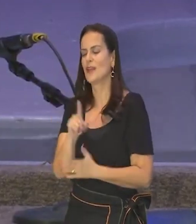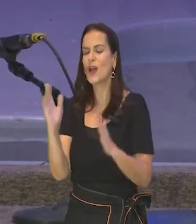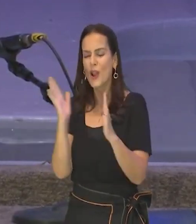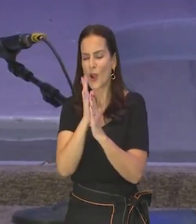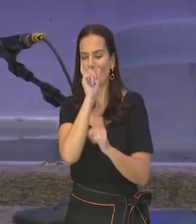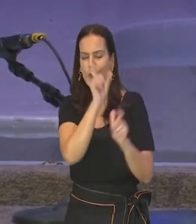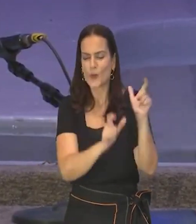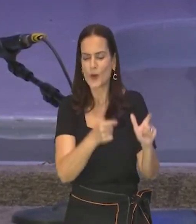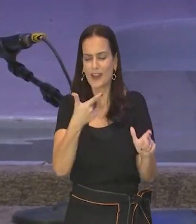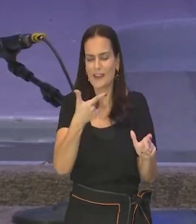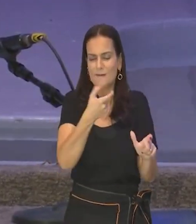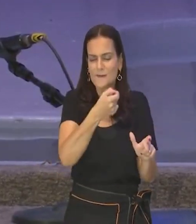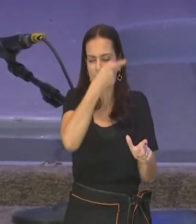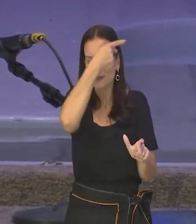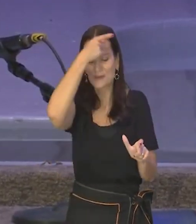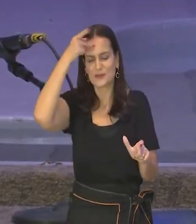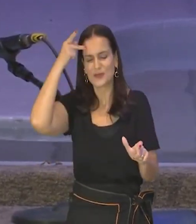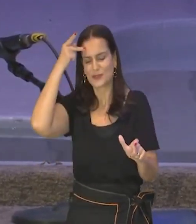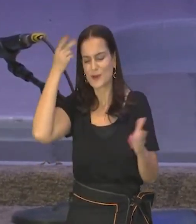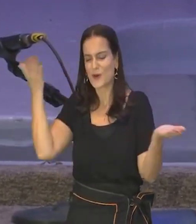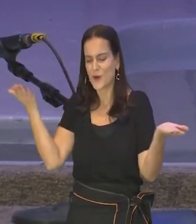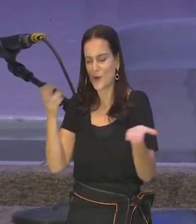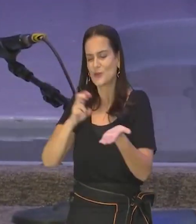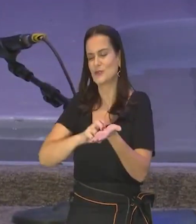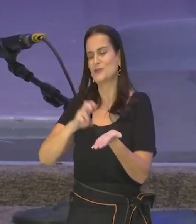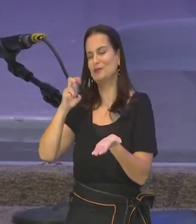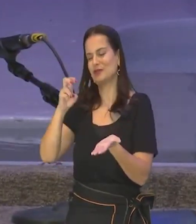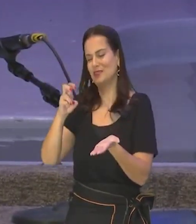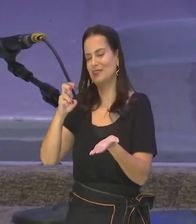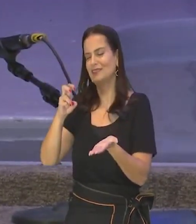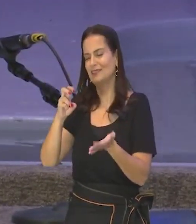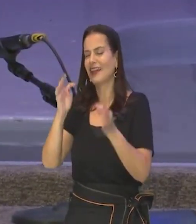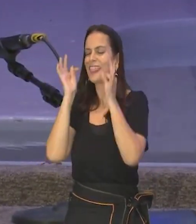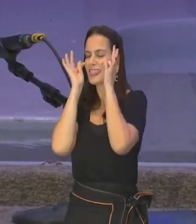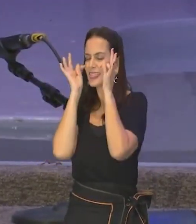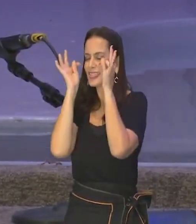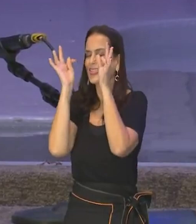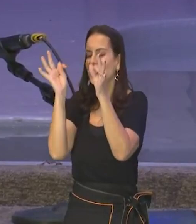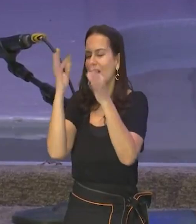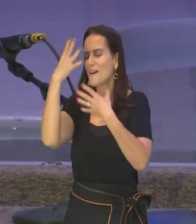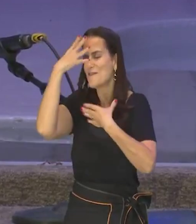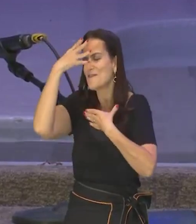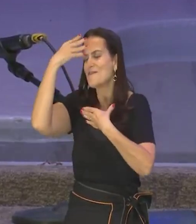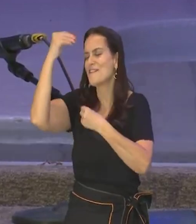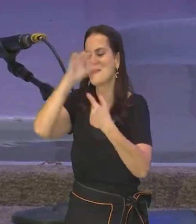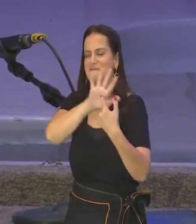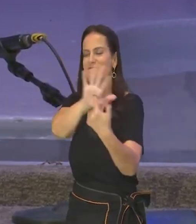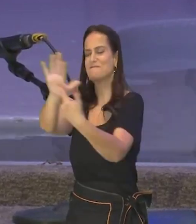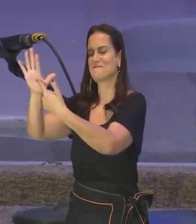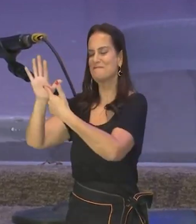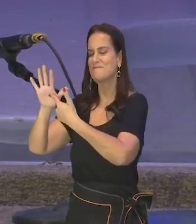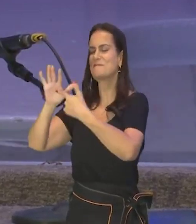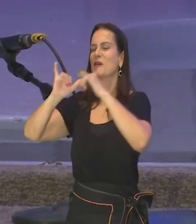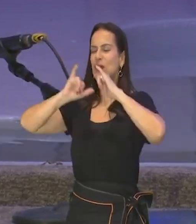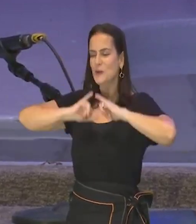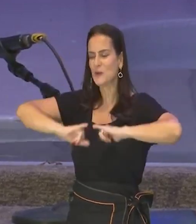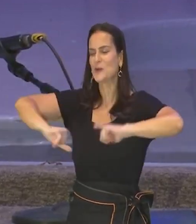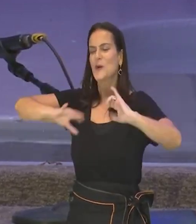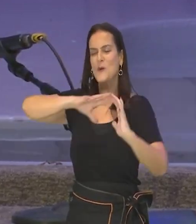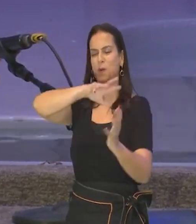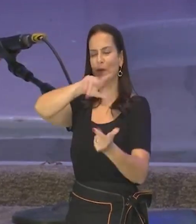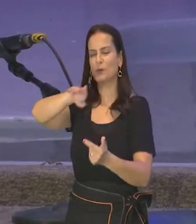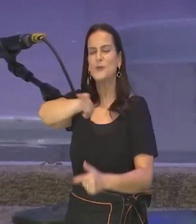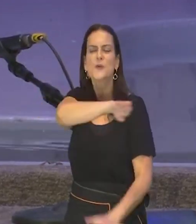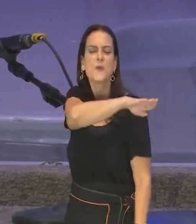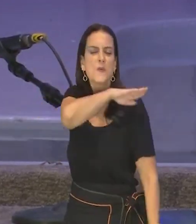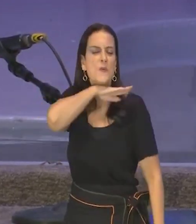vidas, Pai, 20 pessoas que nesta manhã estão testemunhando da fé, estão dizendo para o mundo que